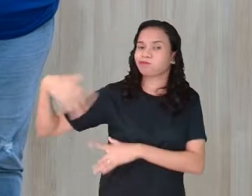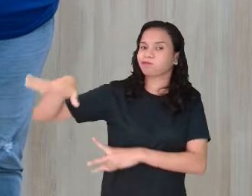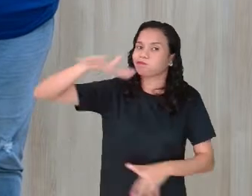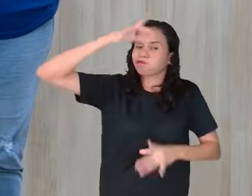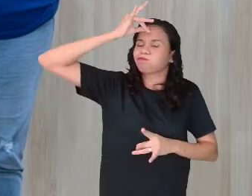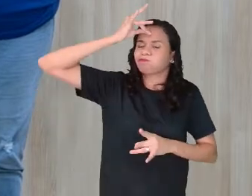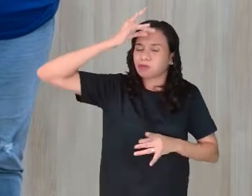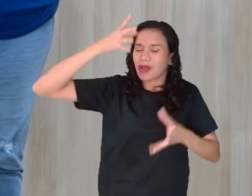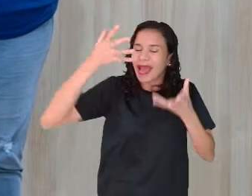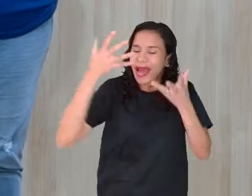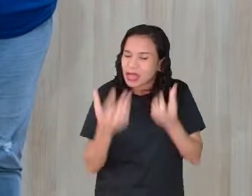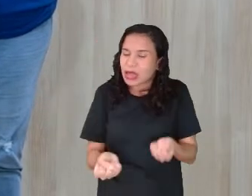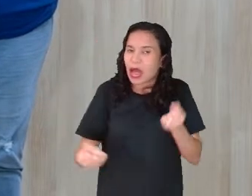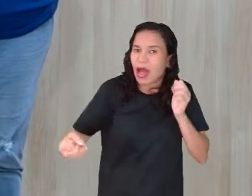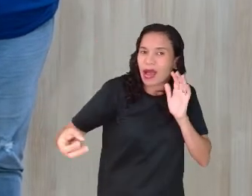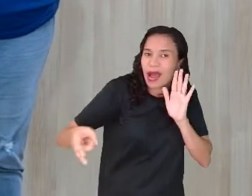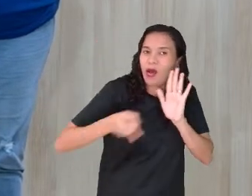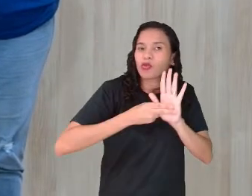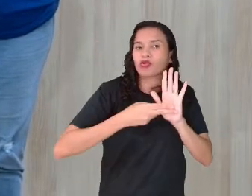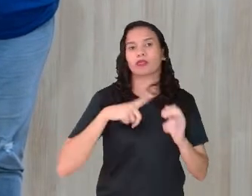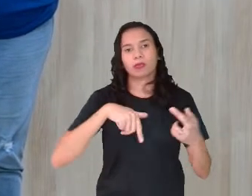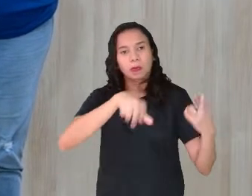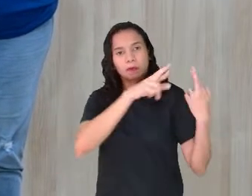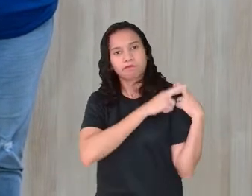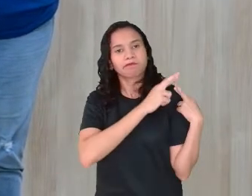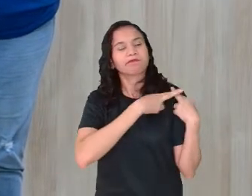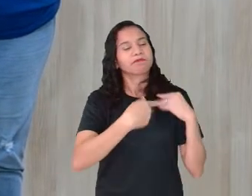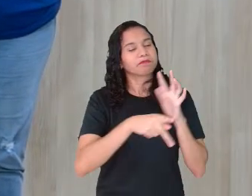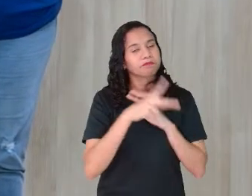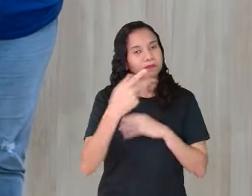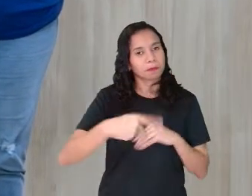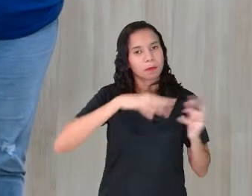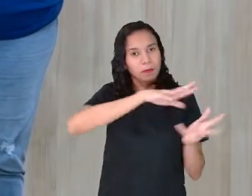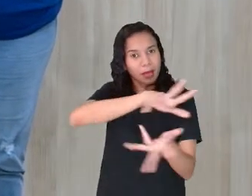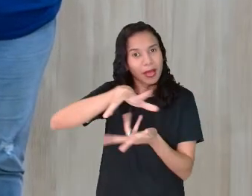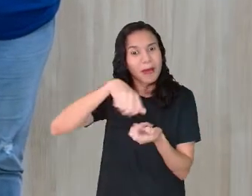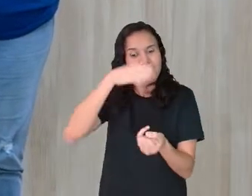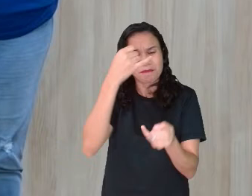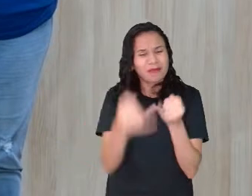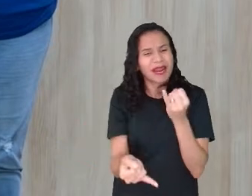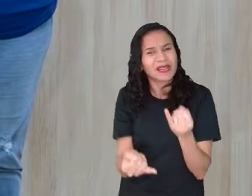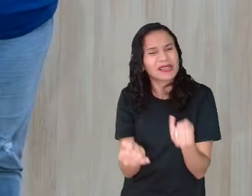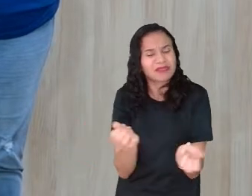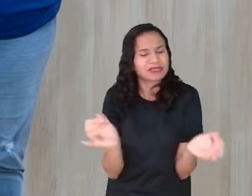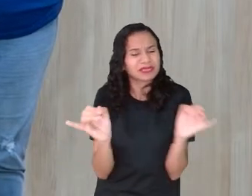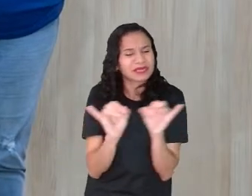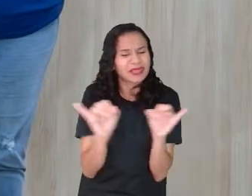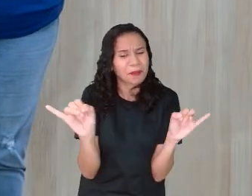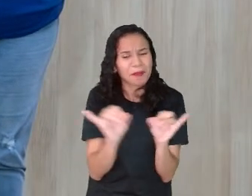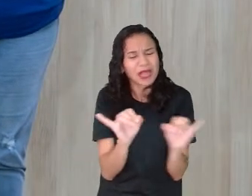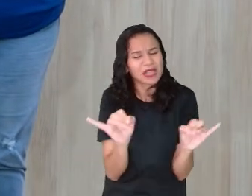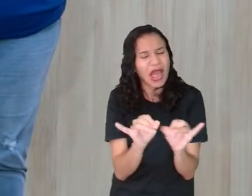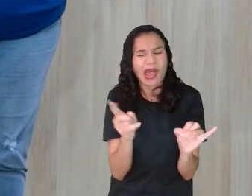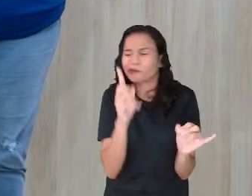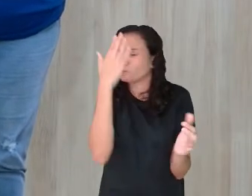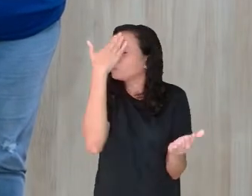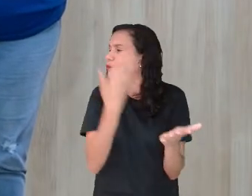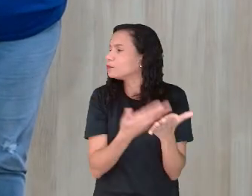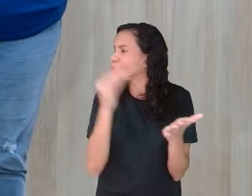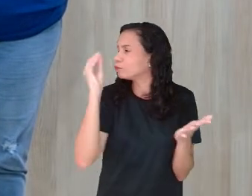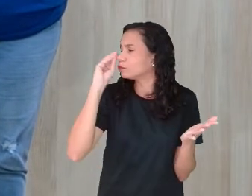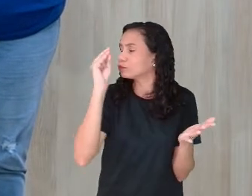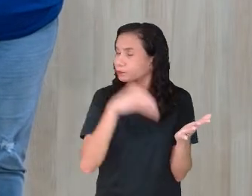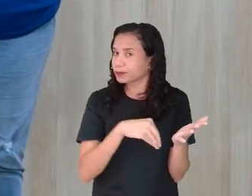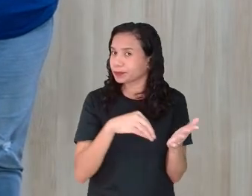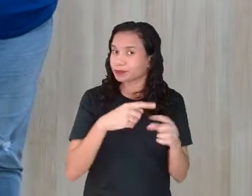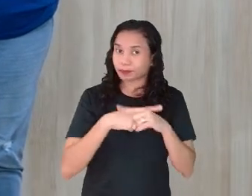incorporem isso, que as pessoas entendam que é isso que acontece, porque parece que muitos não acreditam, né, no que está